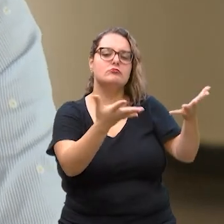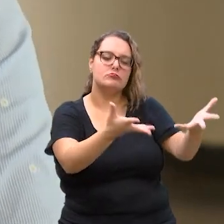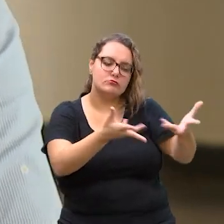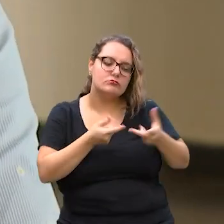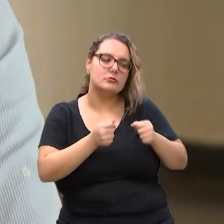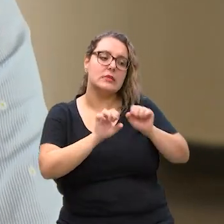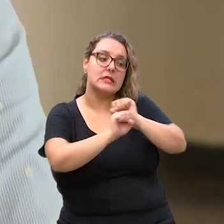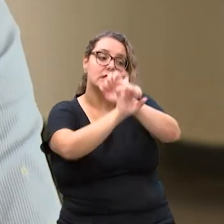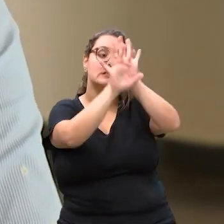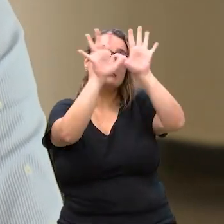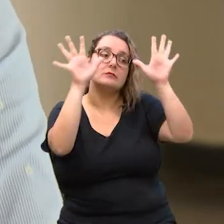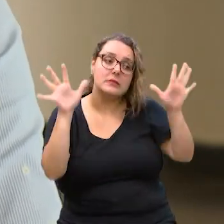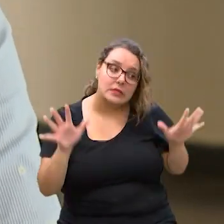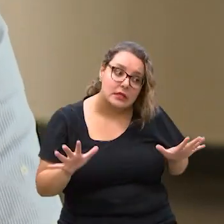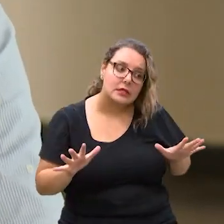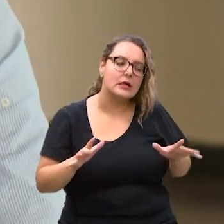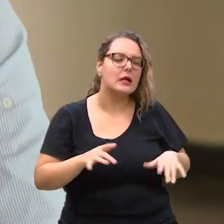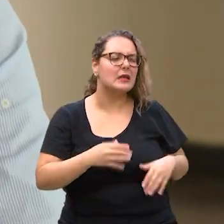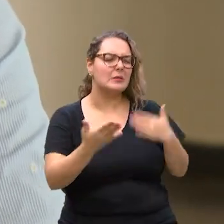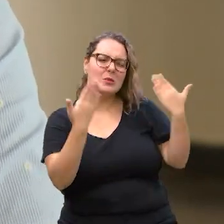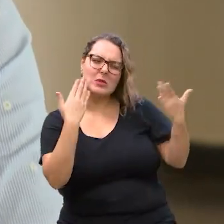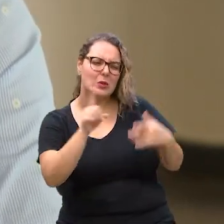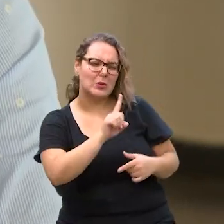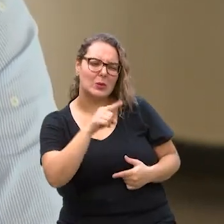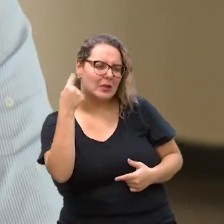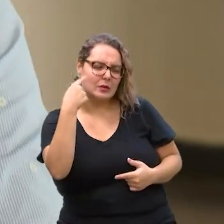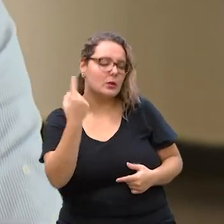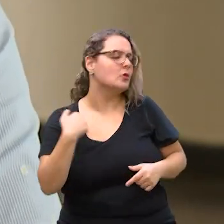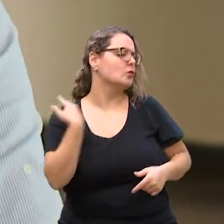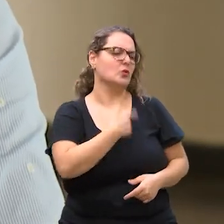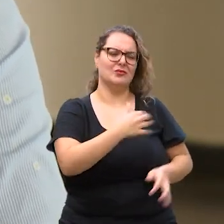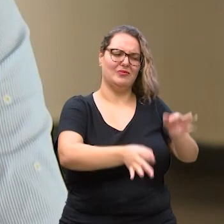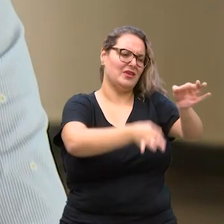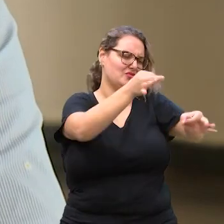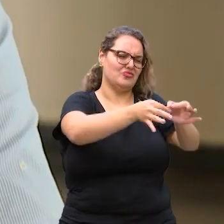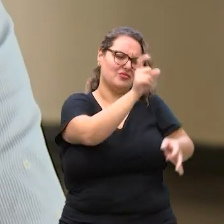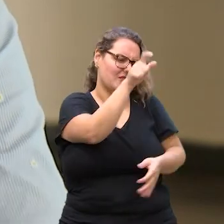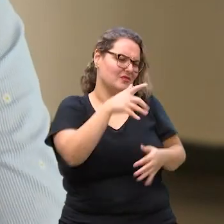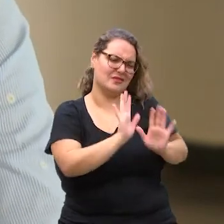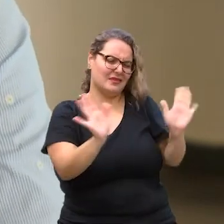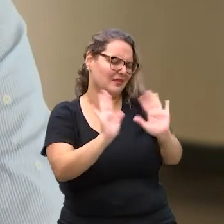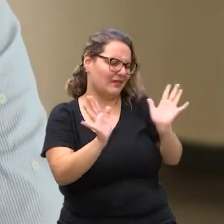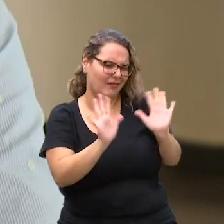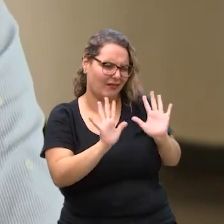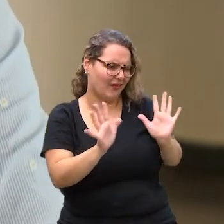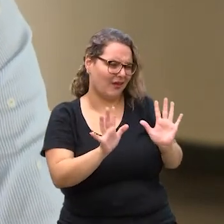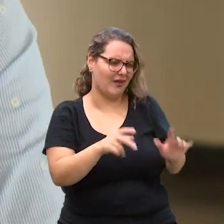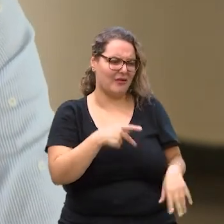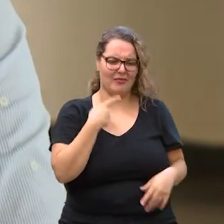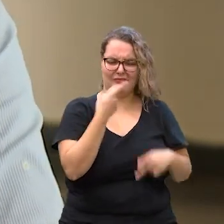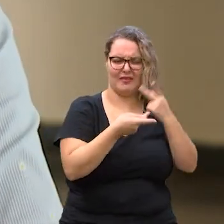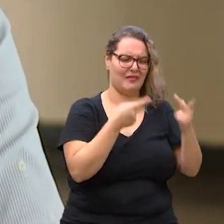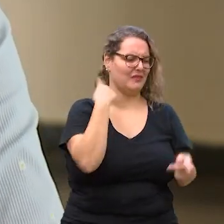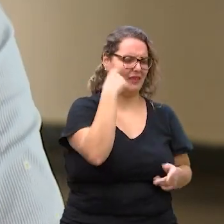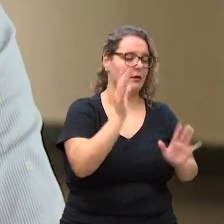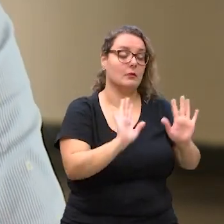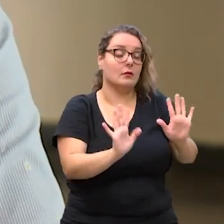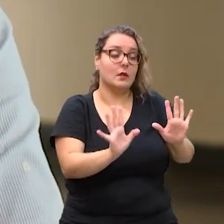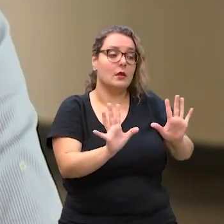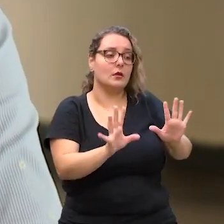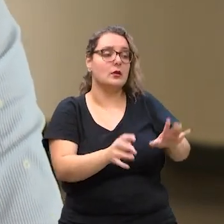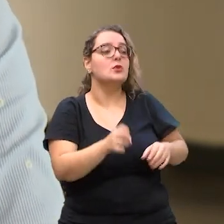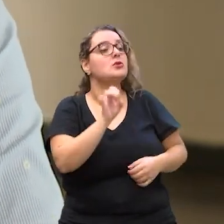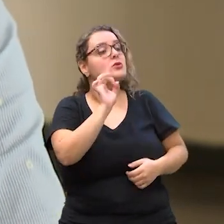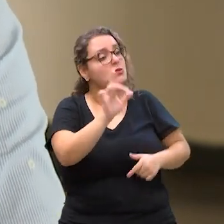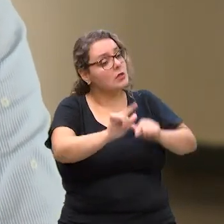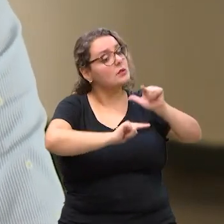desmistificar, falar, não é tudo isso que você está pensando, não. A gente não vai te julgar, a gente não vai falar que você é louco, nem nada disso. A gente vai